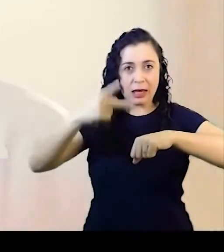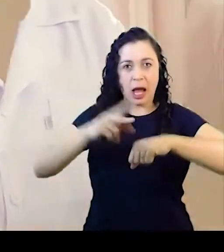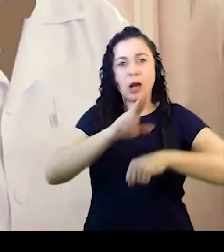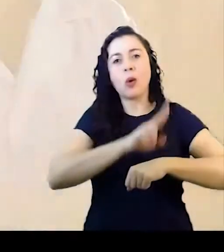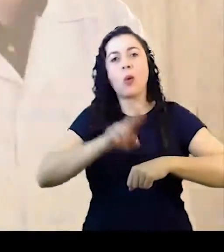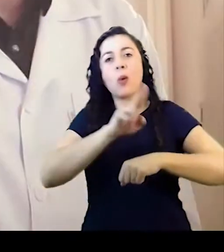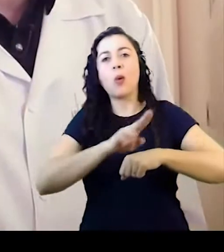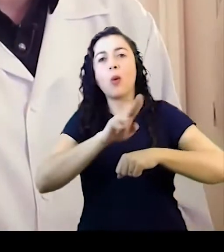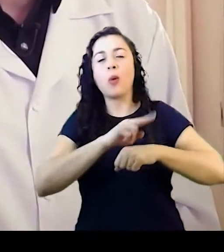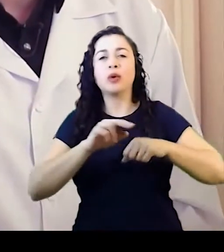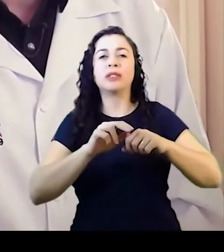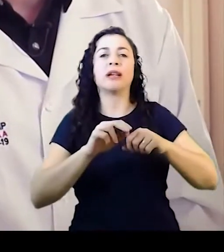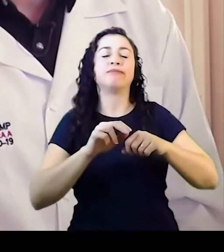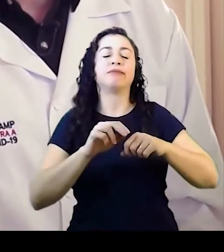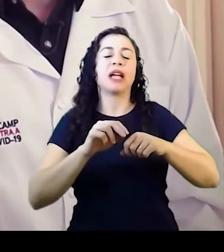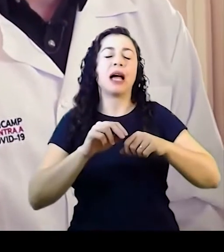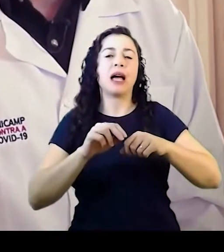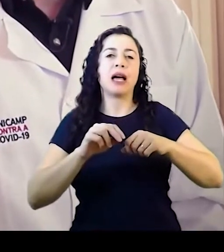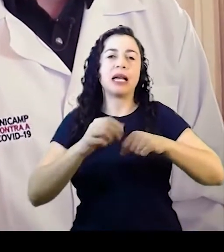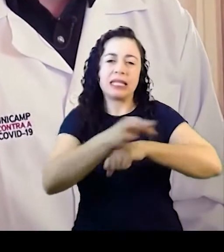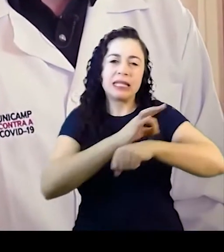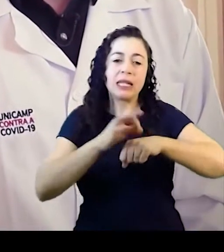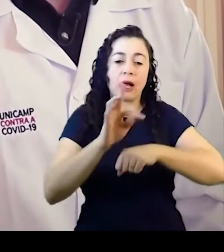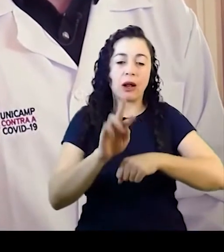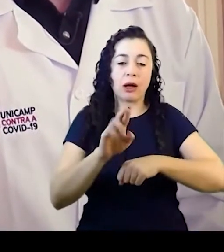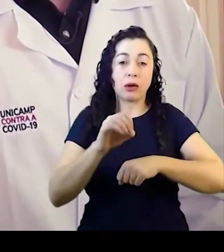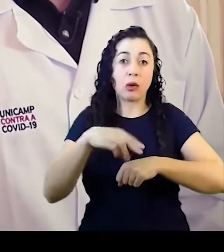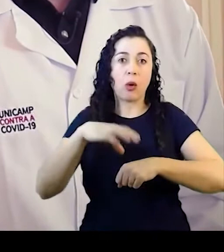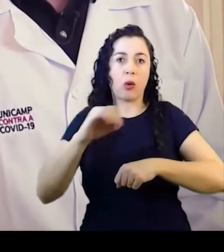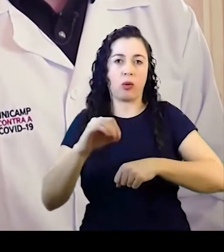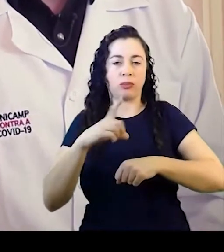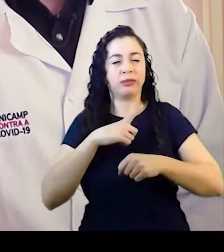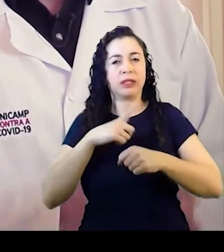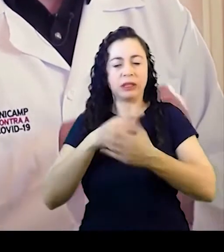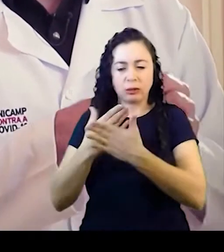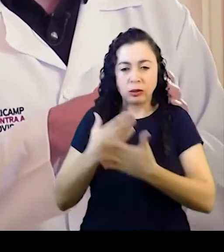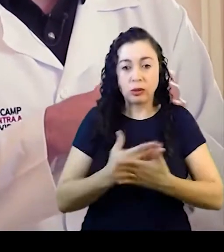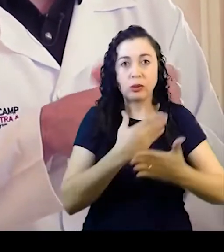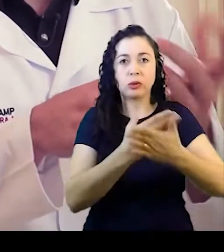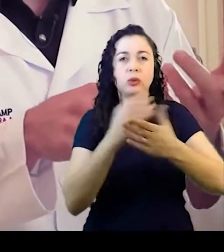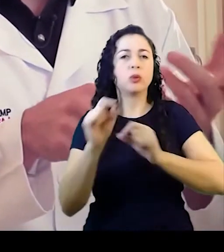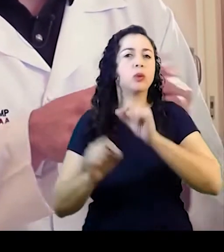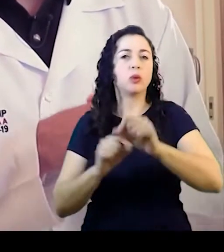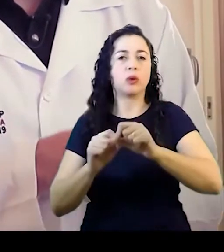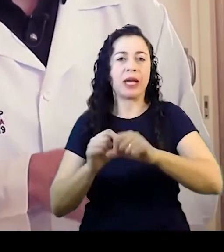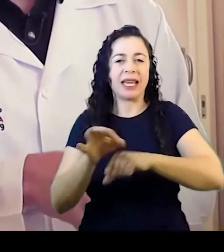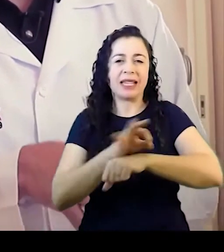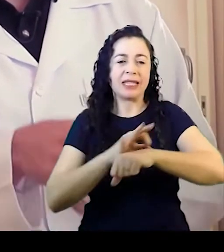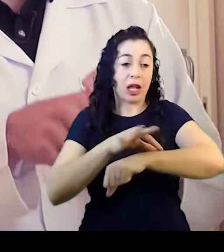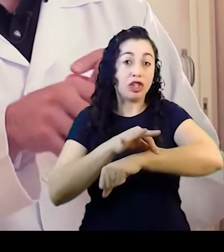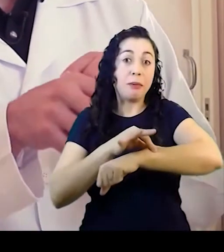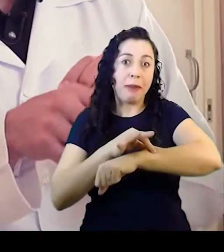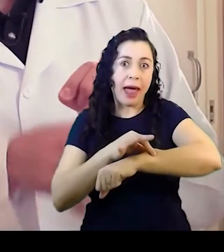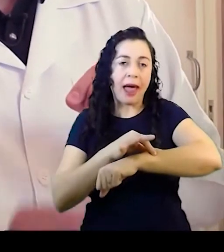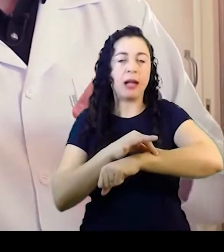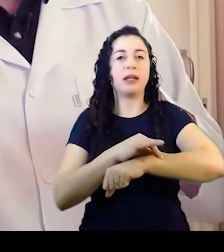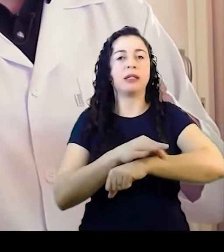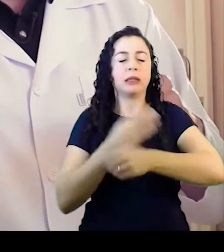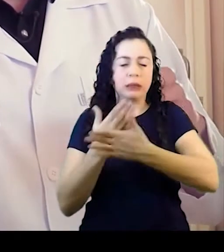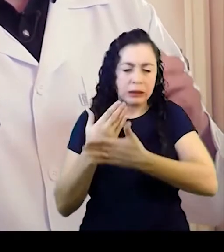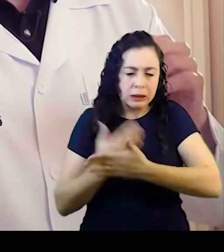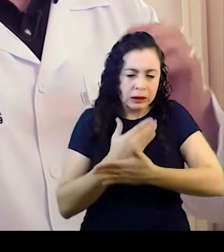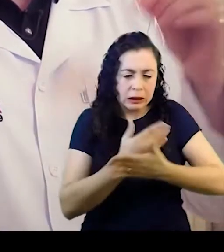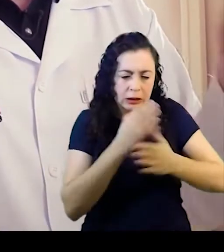células-tronco. Nós tivemos acesso a uma tecnologia na qual nós coletamos células de pele de pessoas, né? Essas células de pele